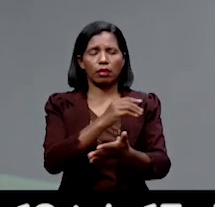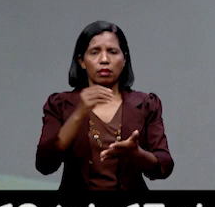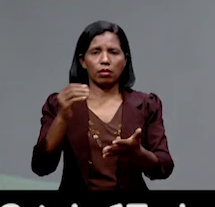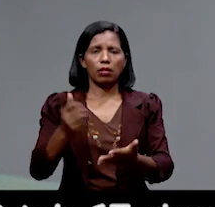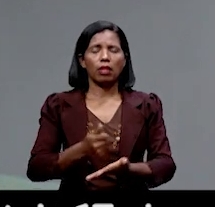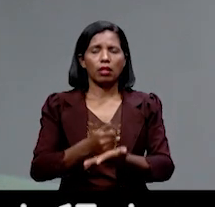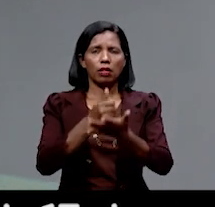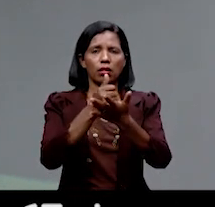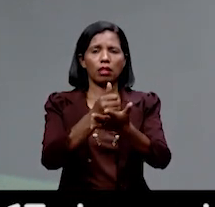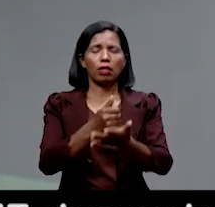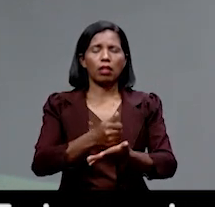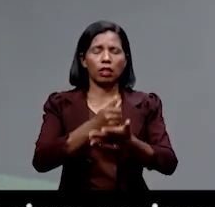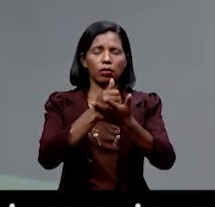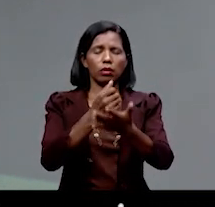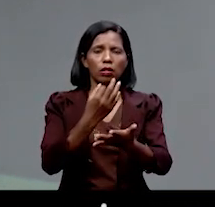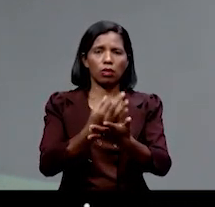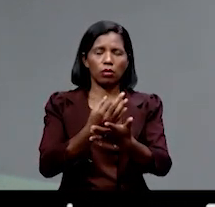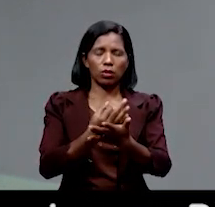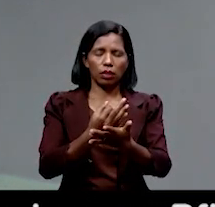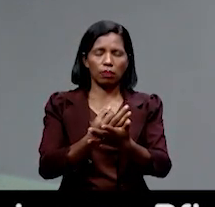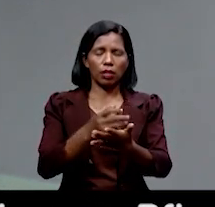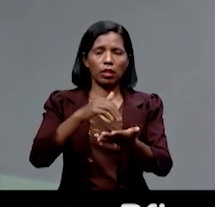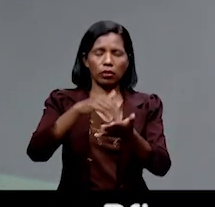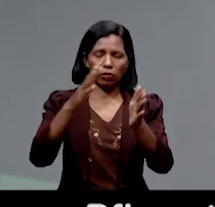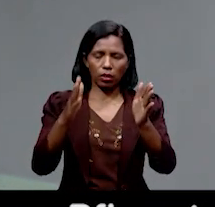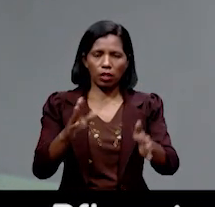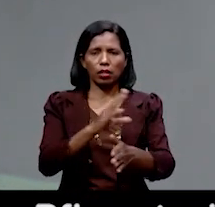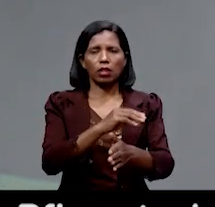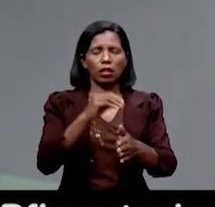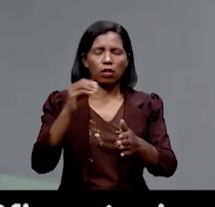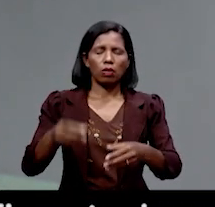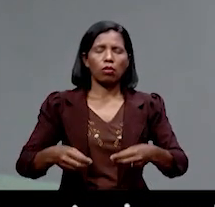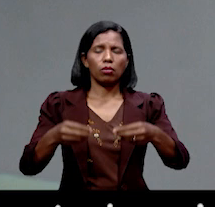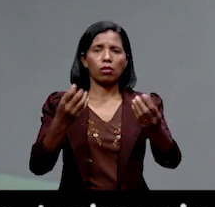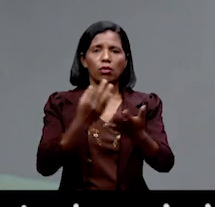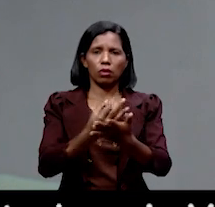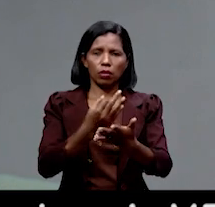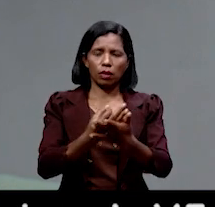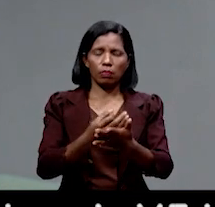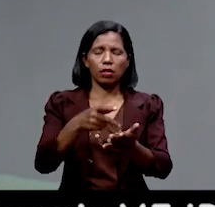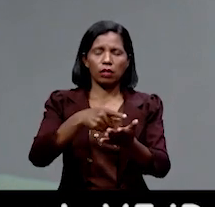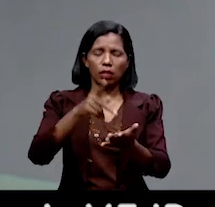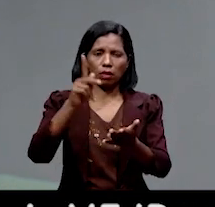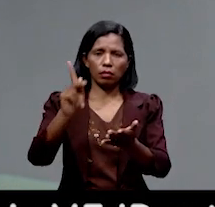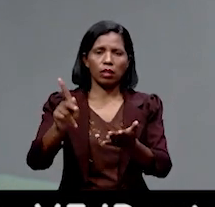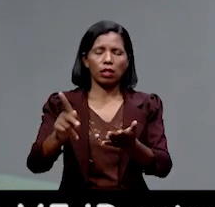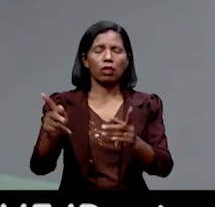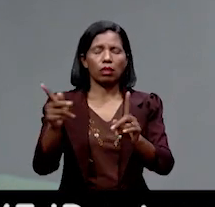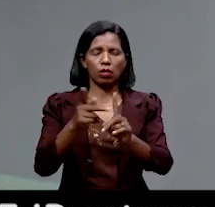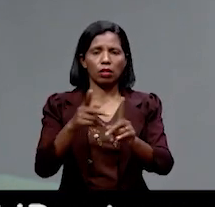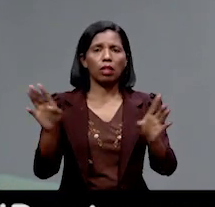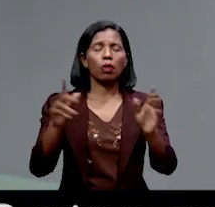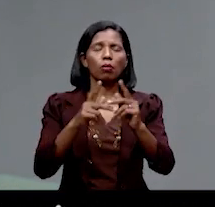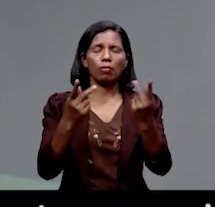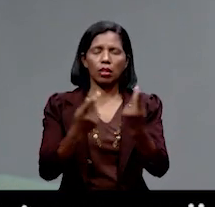ajuda propinas ba estudante sire, medidas dispensa contributivo ba sirene becelo renda ou sirene empresa taca